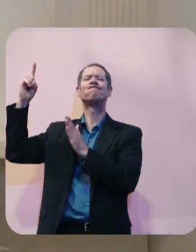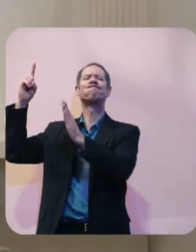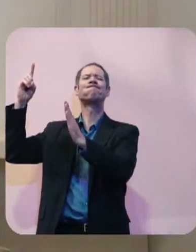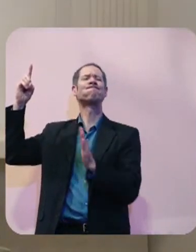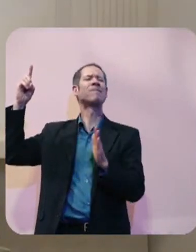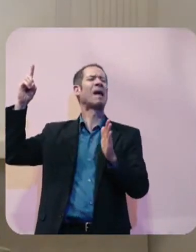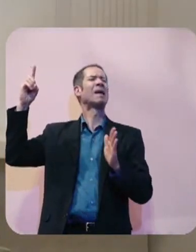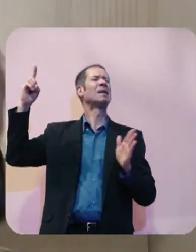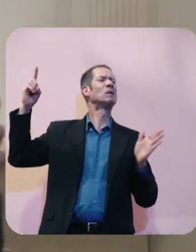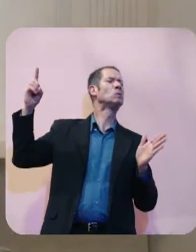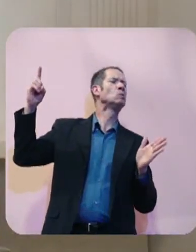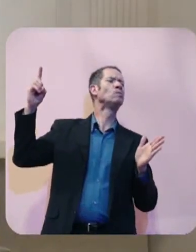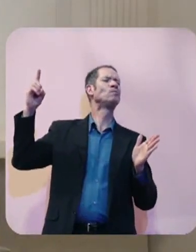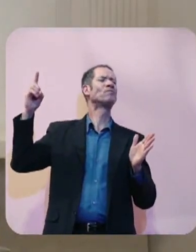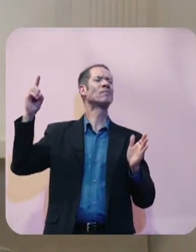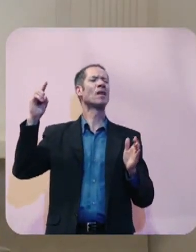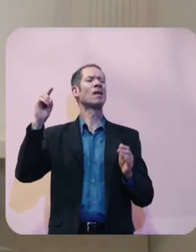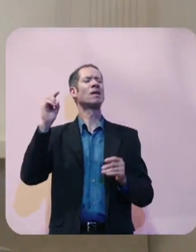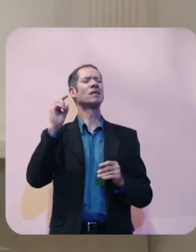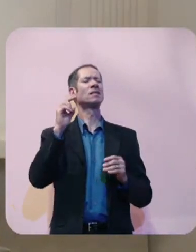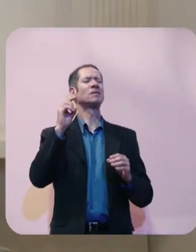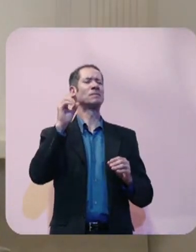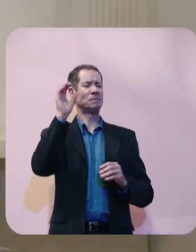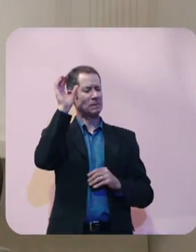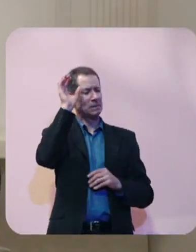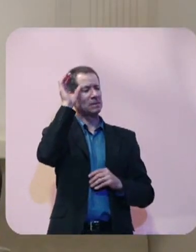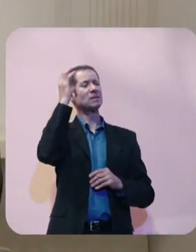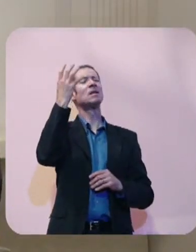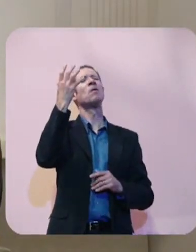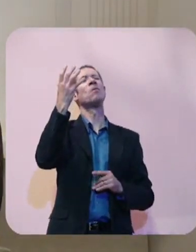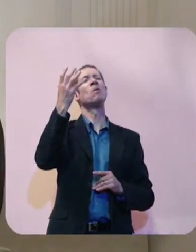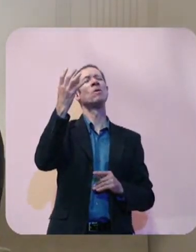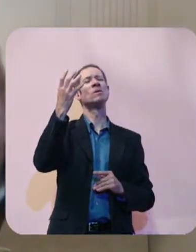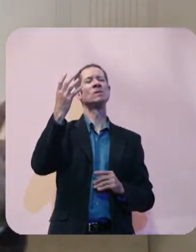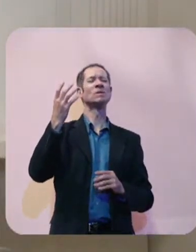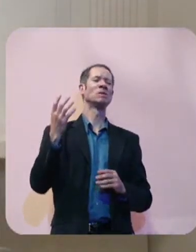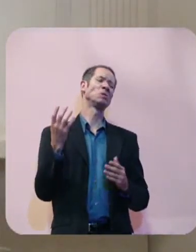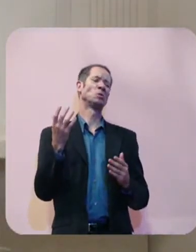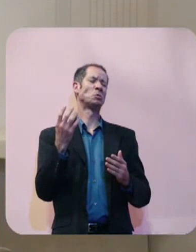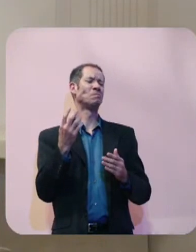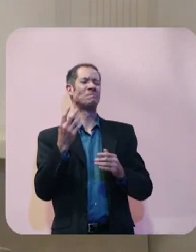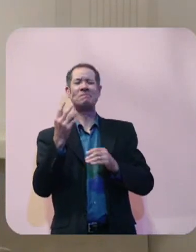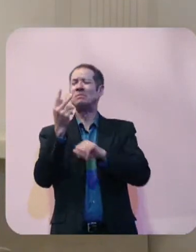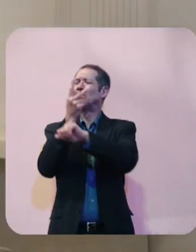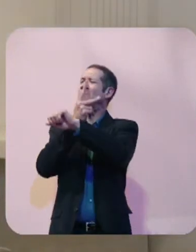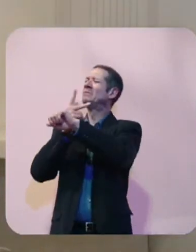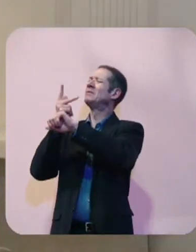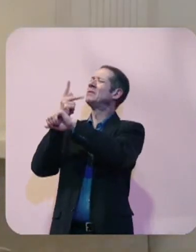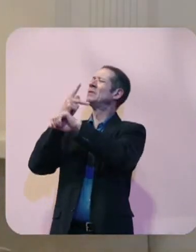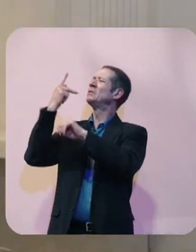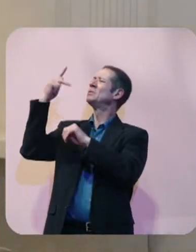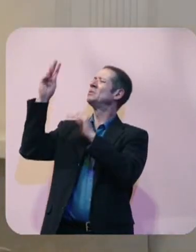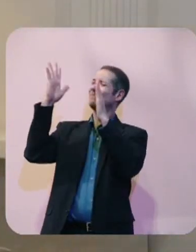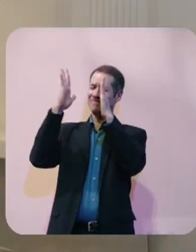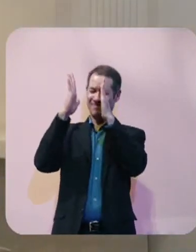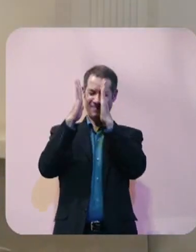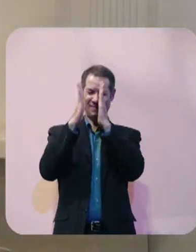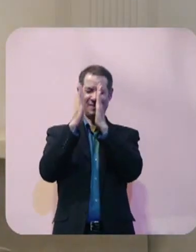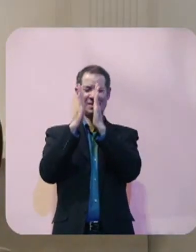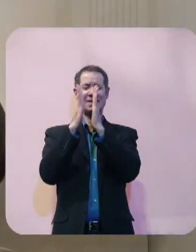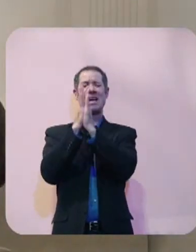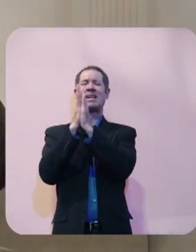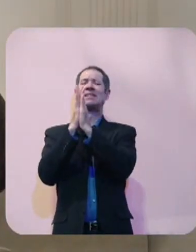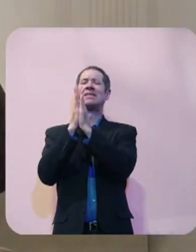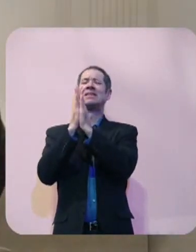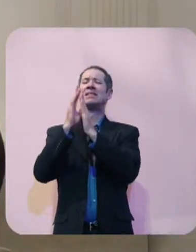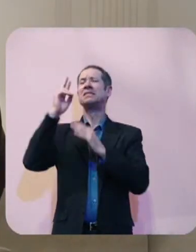Senhor, eles estão tomando decisões, eles estão buscando a Tua face. E eu quero te pedir, Senhor,